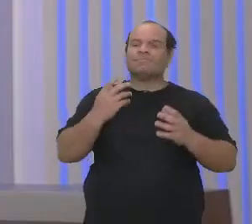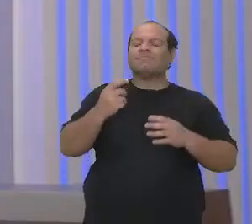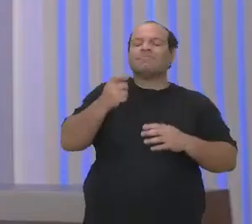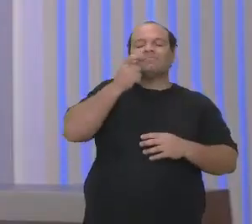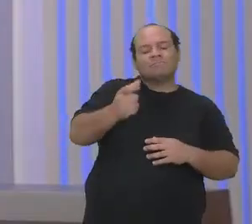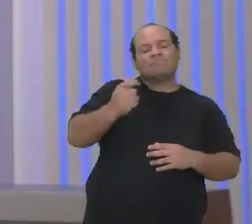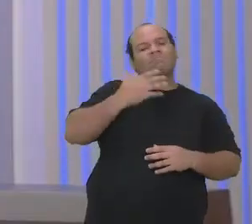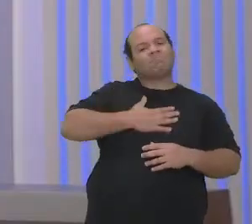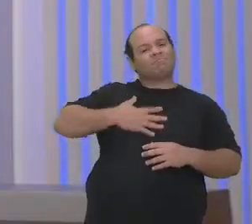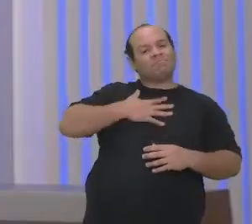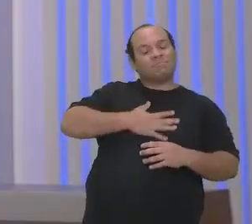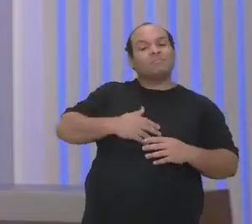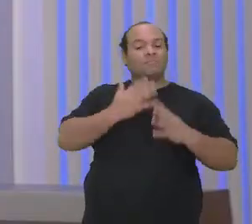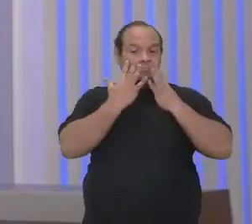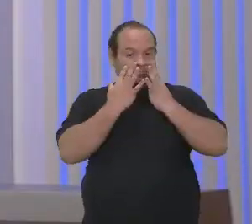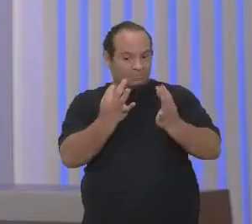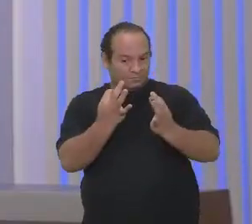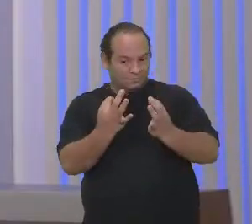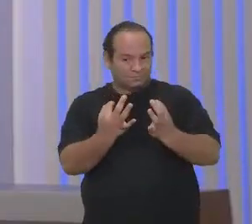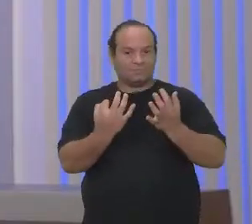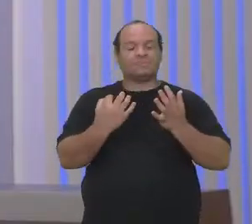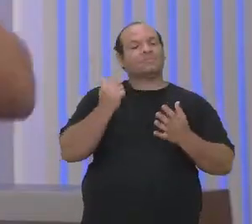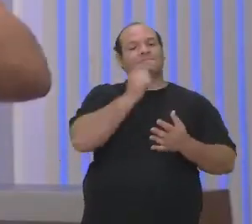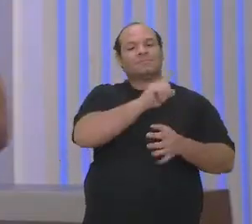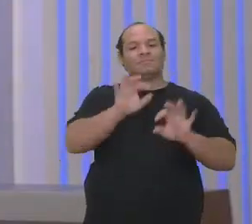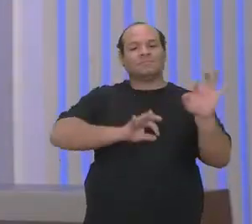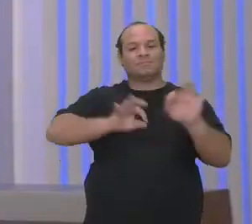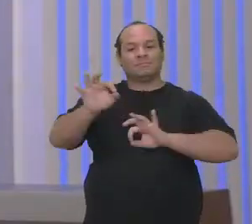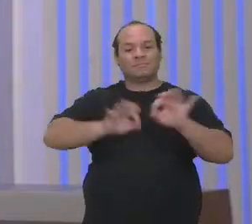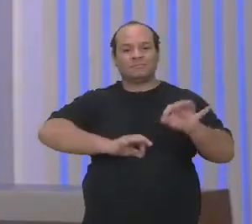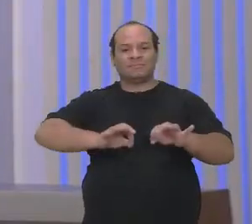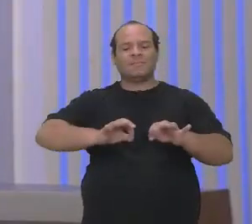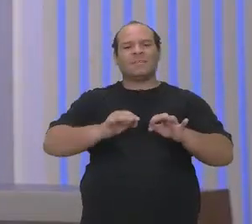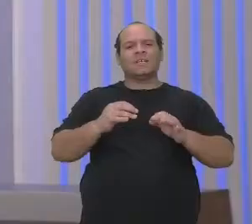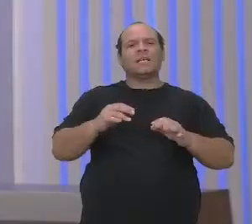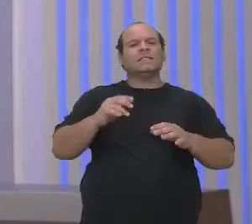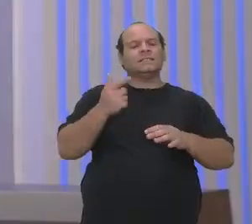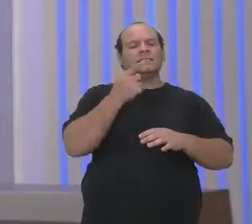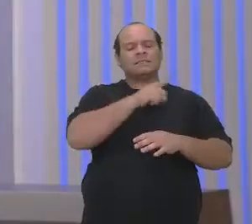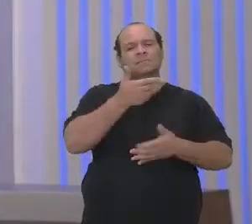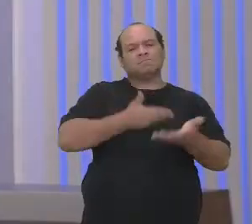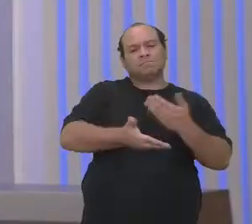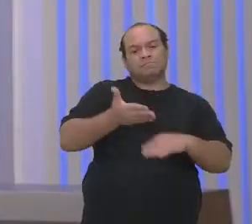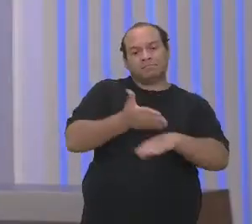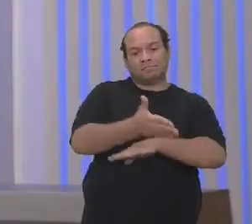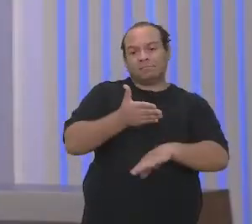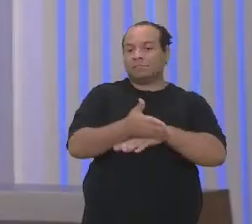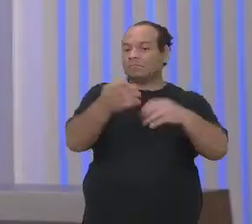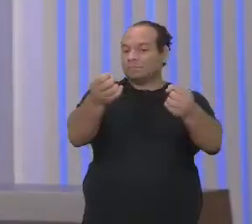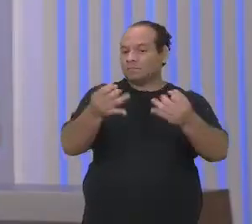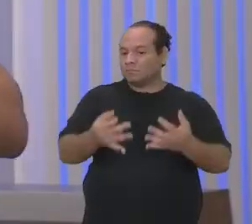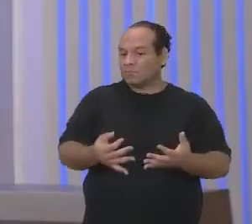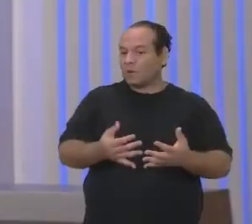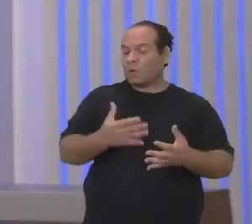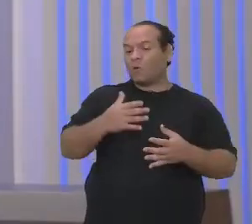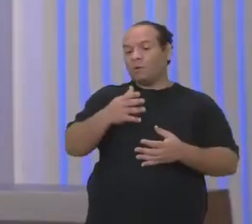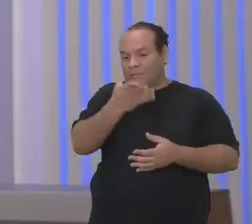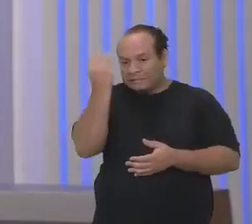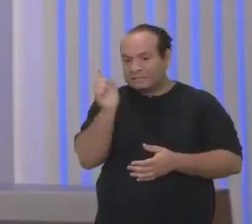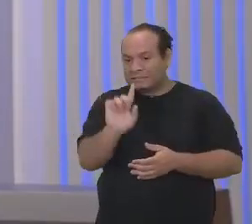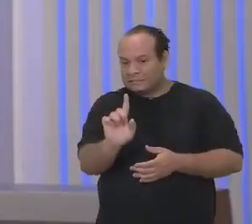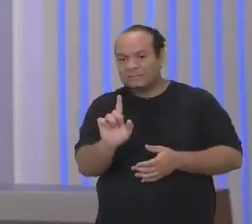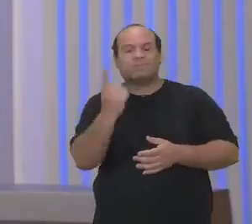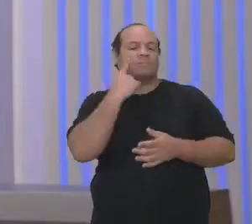espero que você esteja ligadinho. E para que a gente também consiga ver a sua participação, vou logo avisando, senão eu me esqueço,